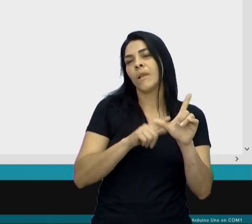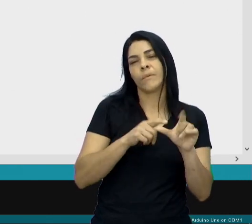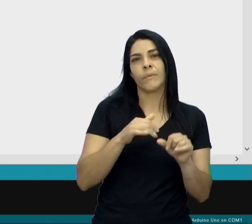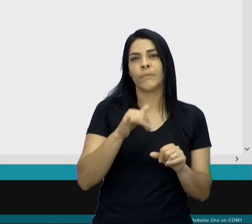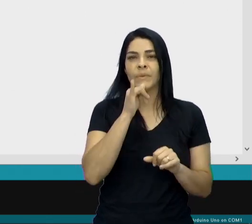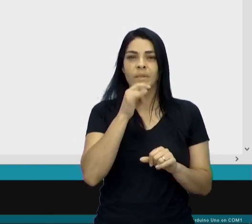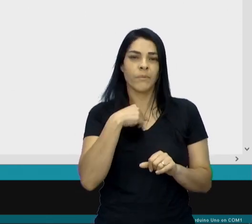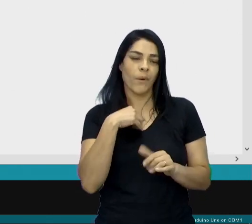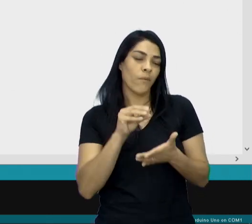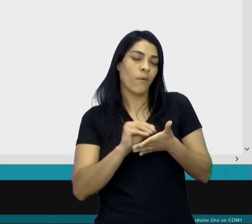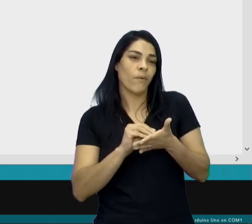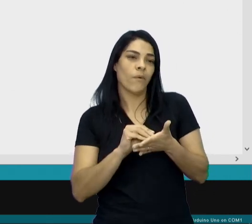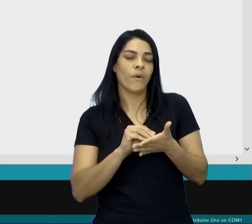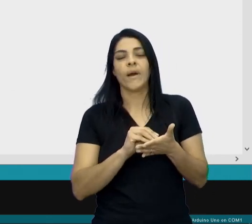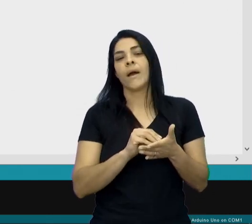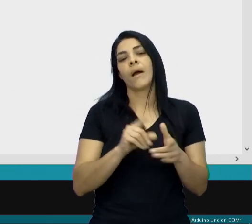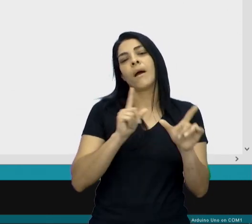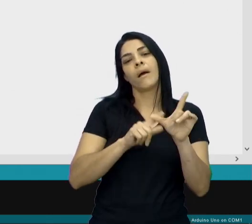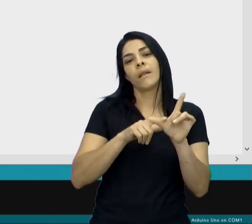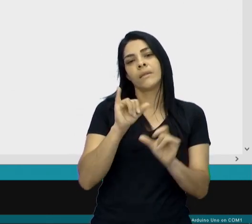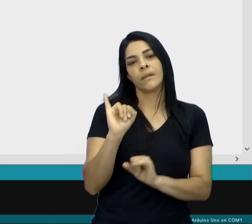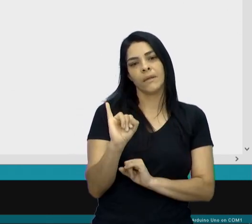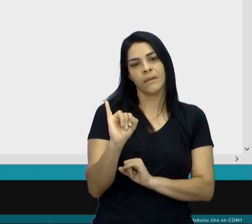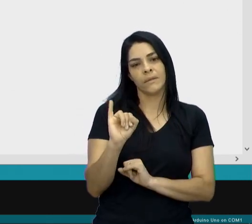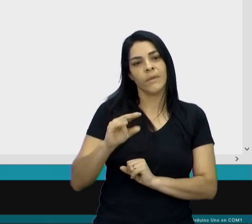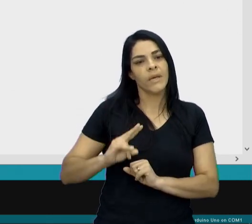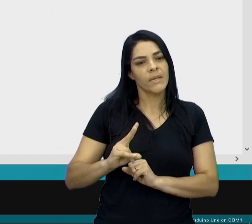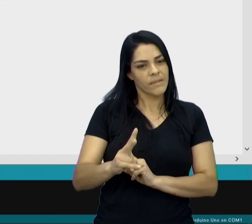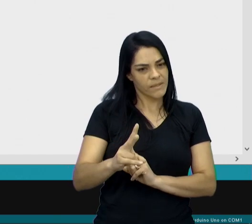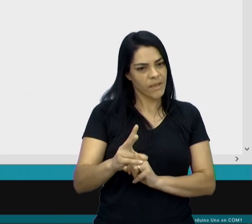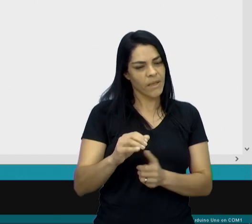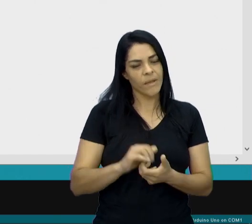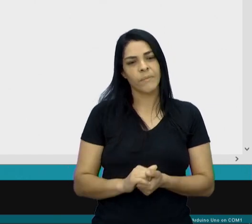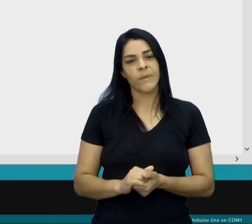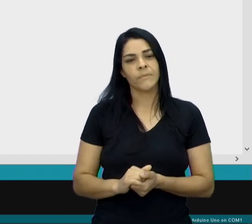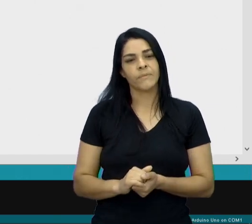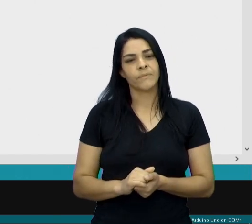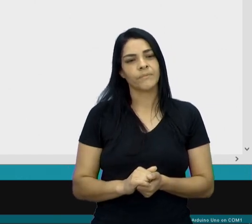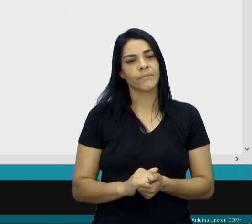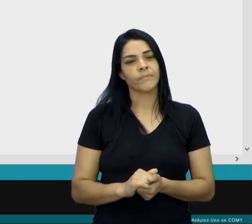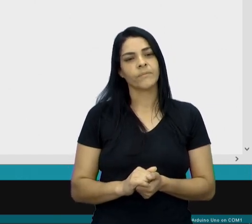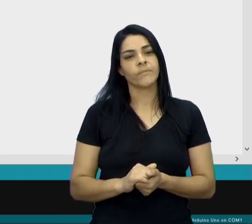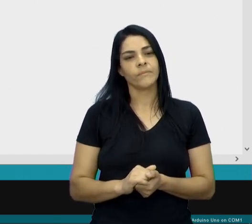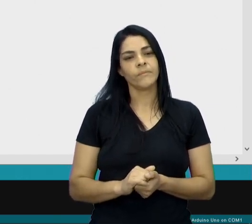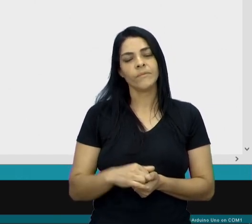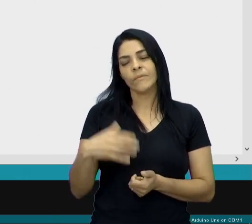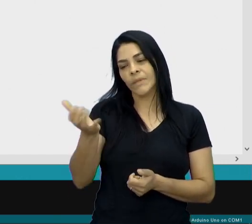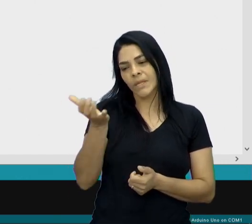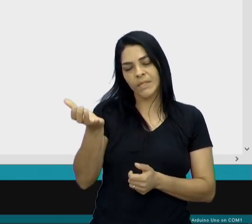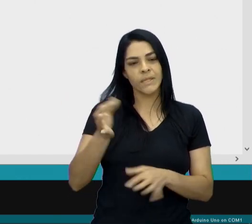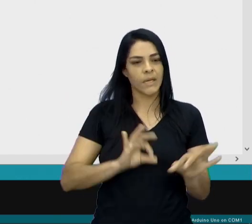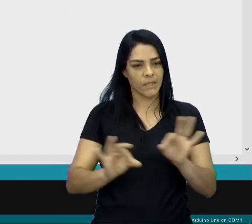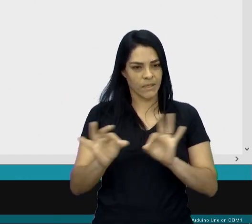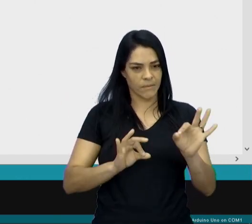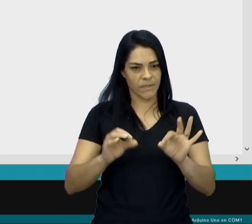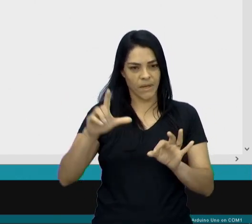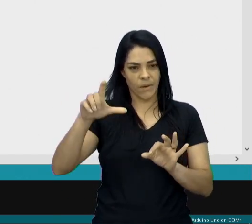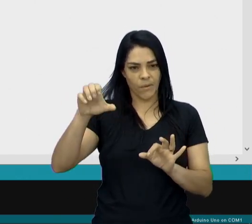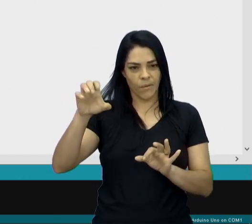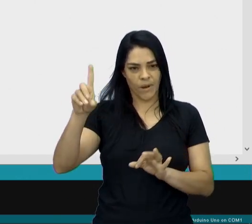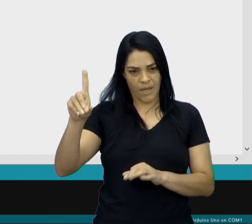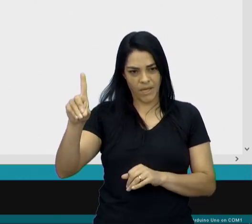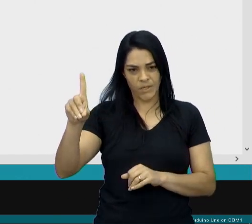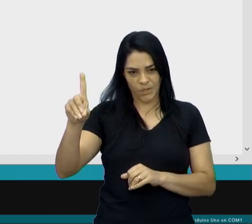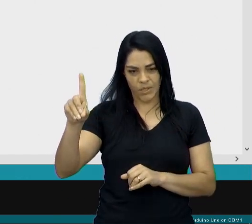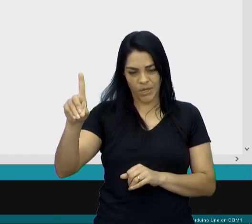I. Então eu vou dizer o seguinte, ó. Para toda vez que você quiser trabalhar com LED, esse LED vai ser